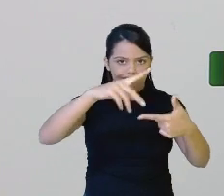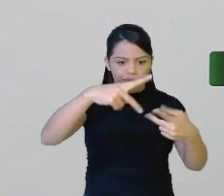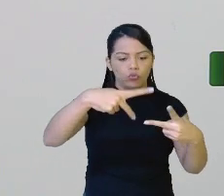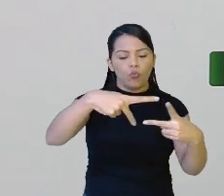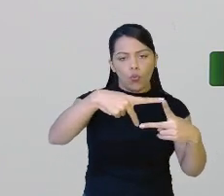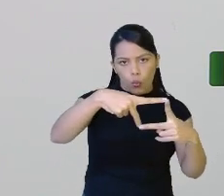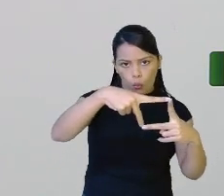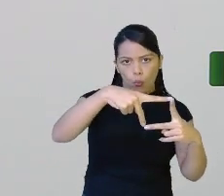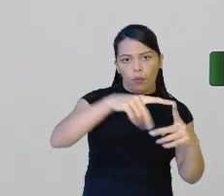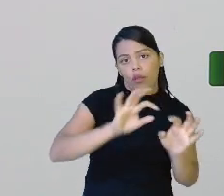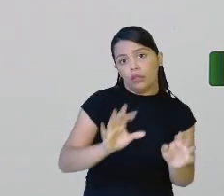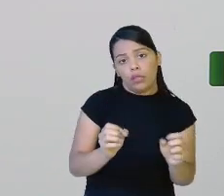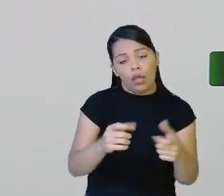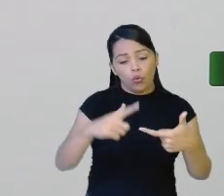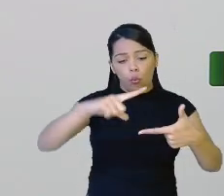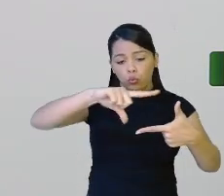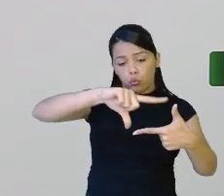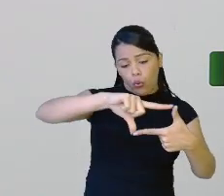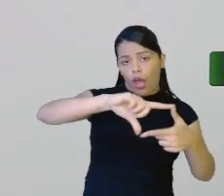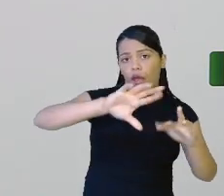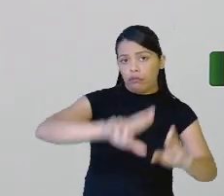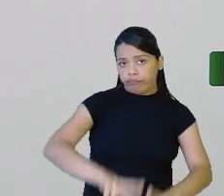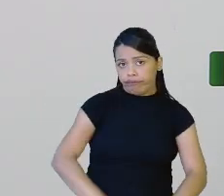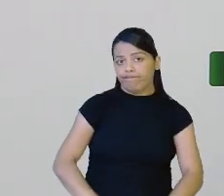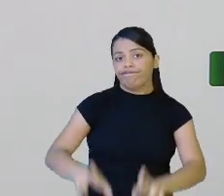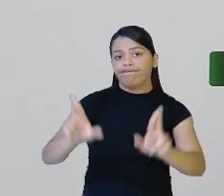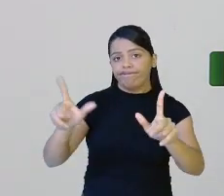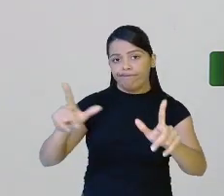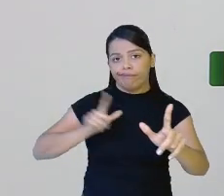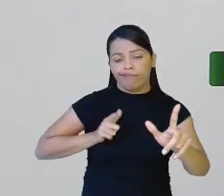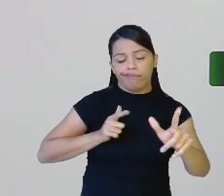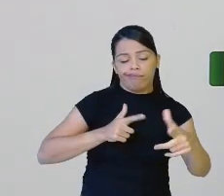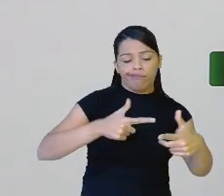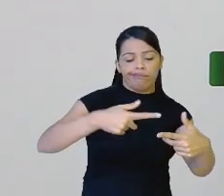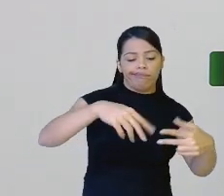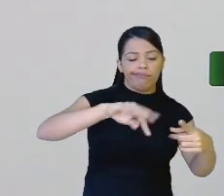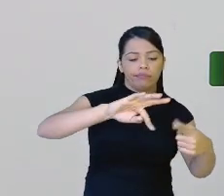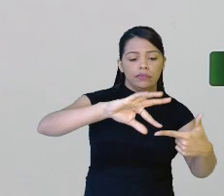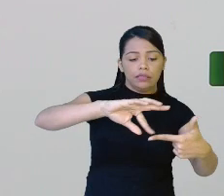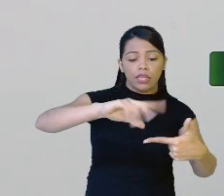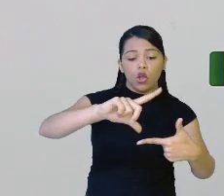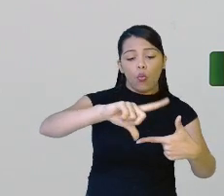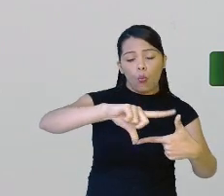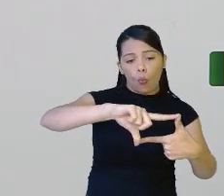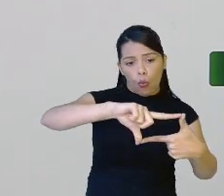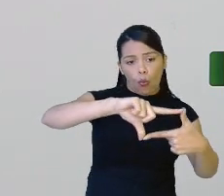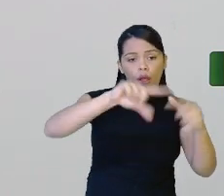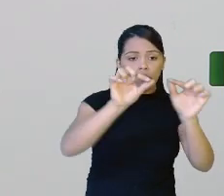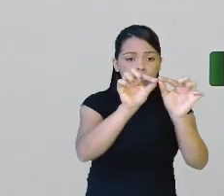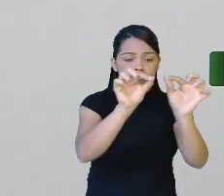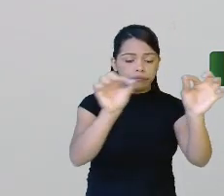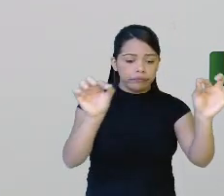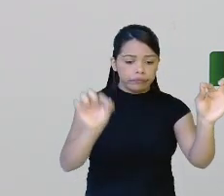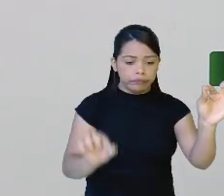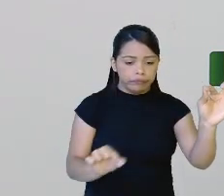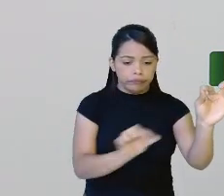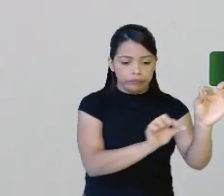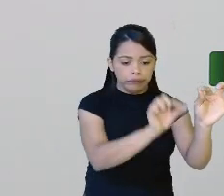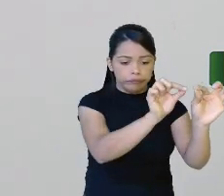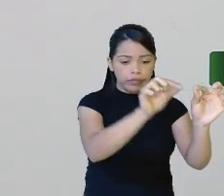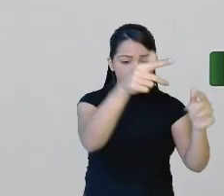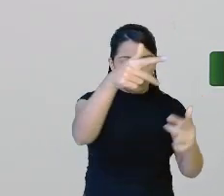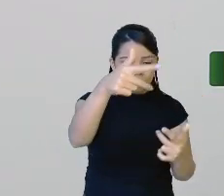um cálculo num retângulo, por exemplo, que eu tenho 2 lados que têm uma medida e os outros 2 lados que têm